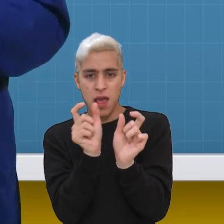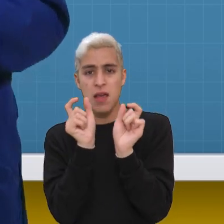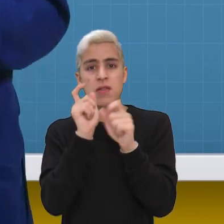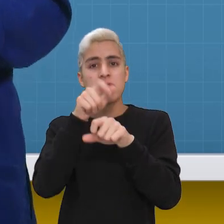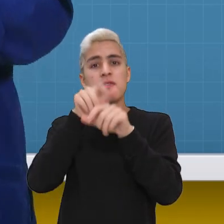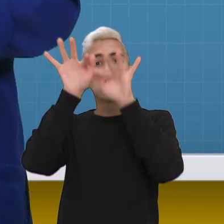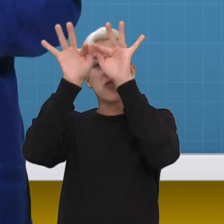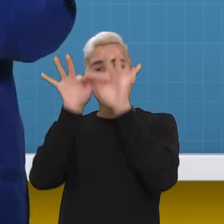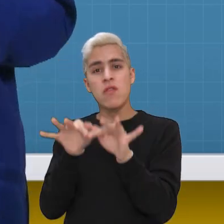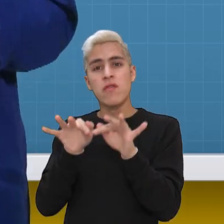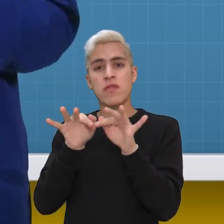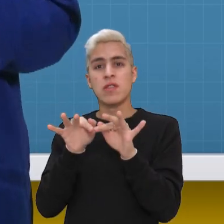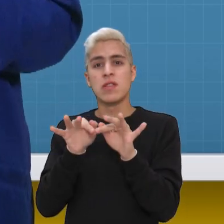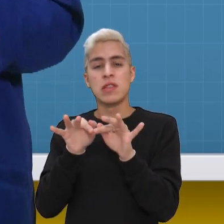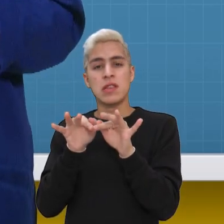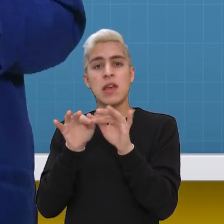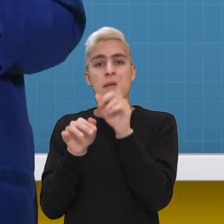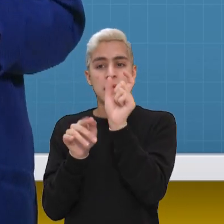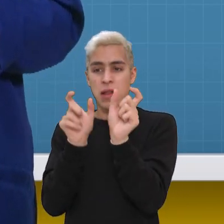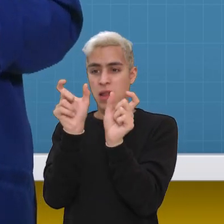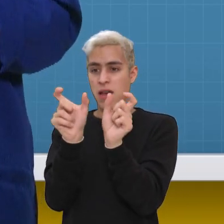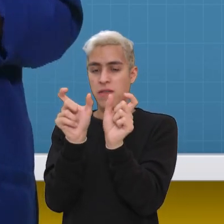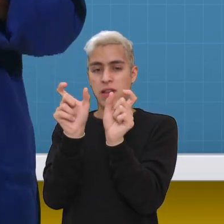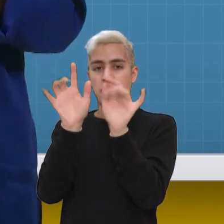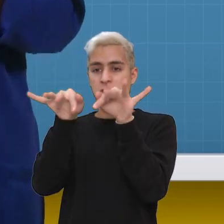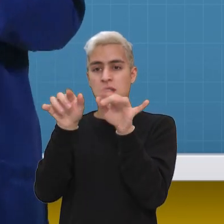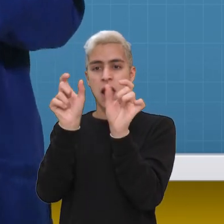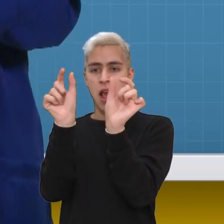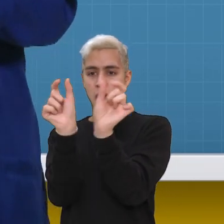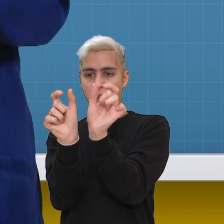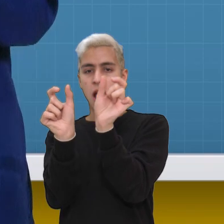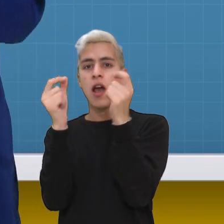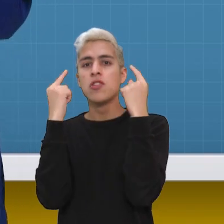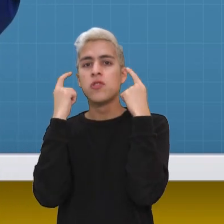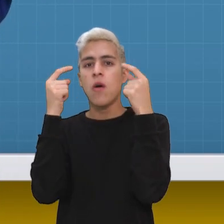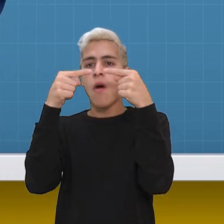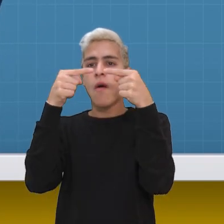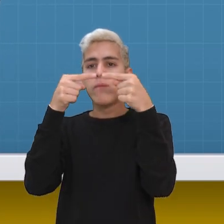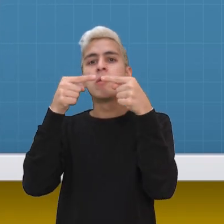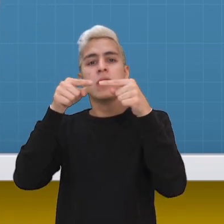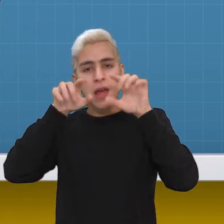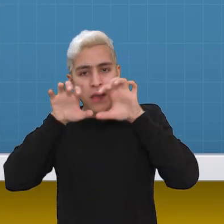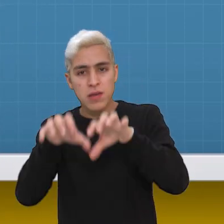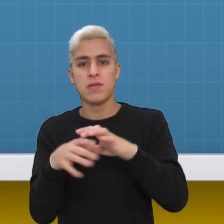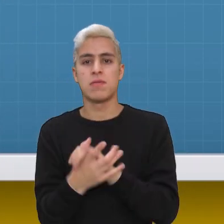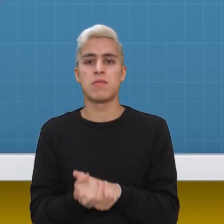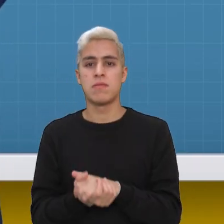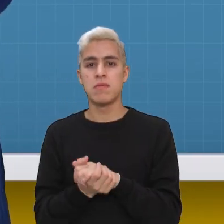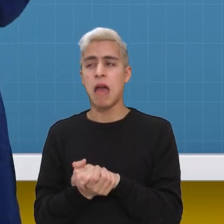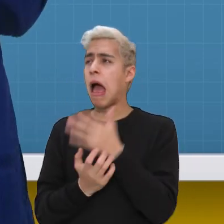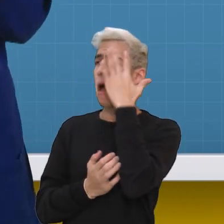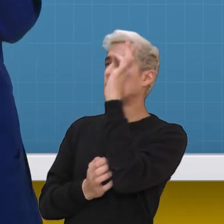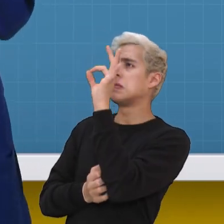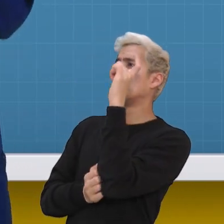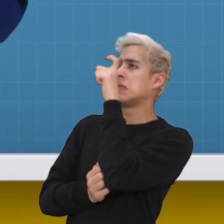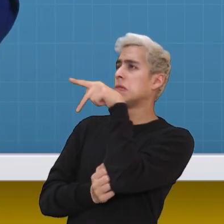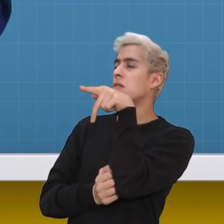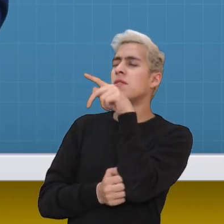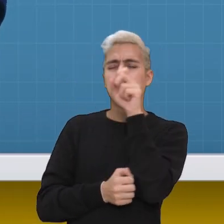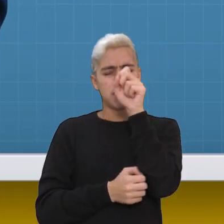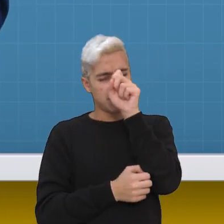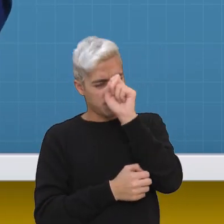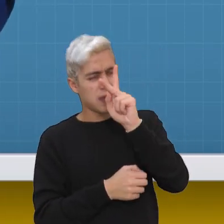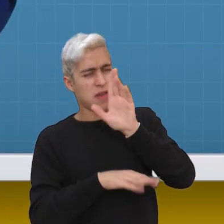na terminação de 2 vocábulos. Ai, professora, que difícil. Não entendi. Eu te ajudo, fique